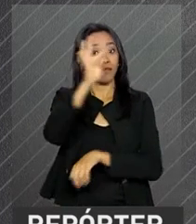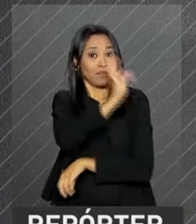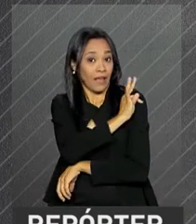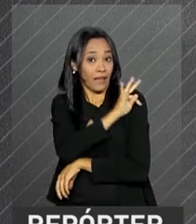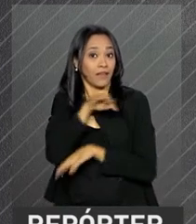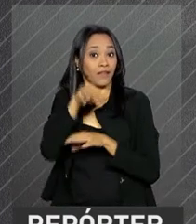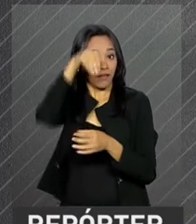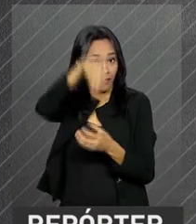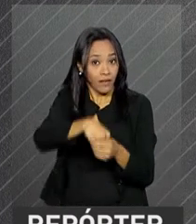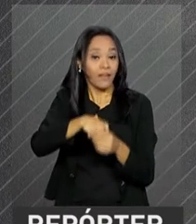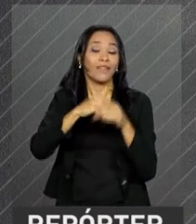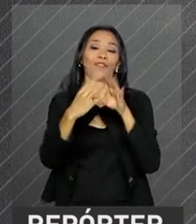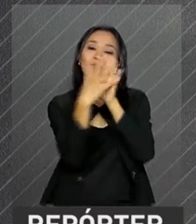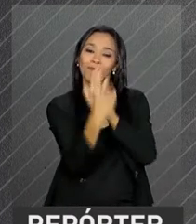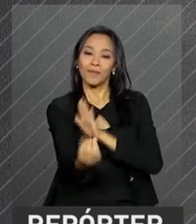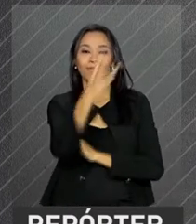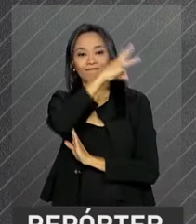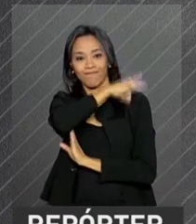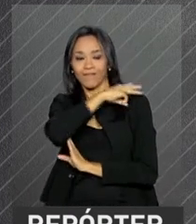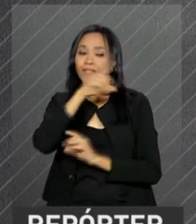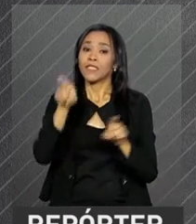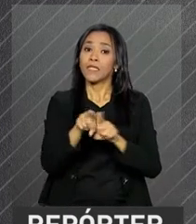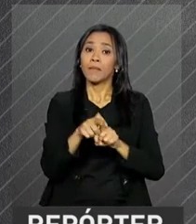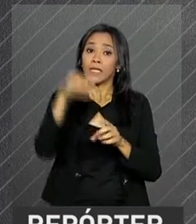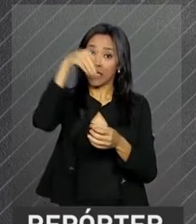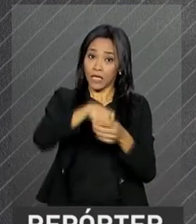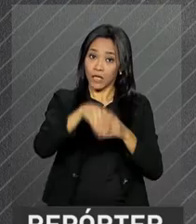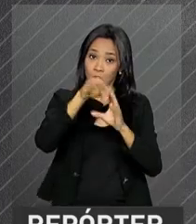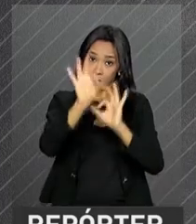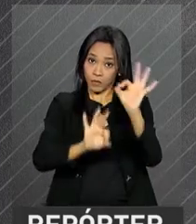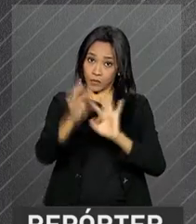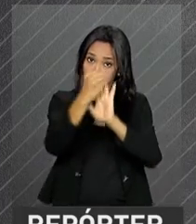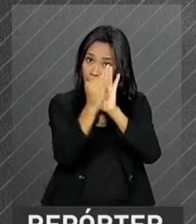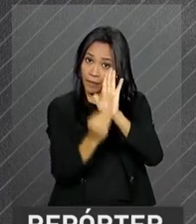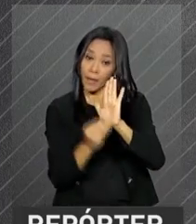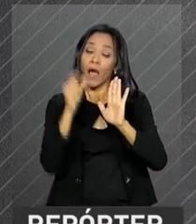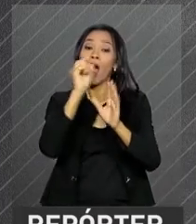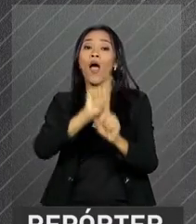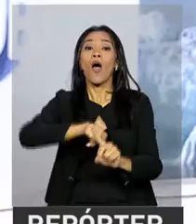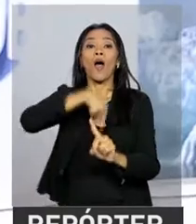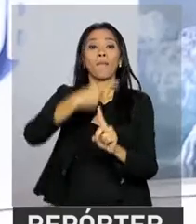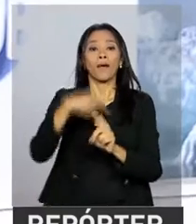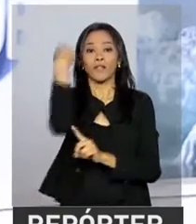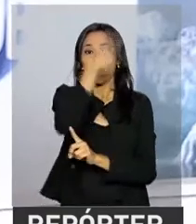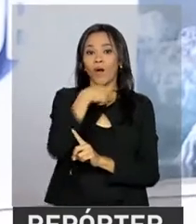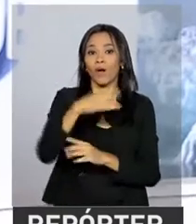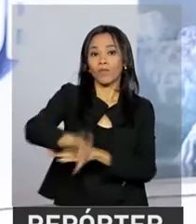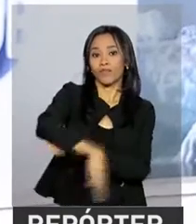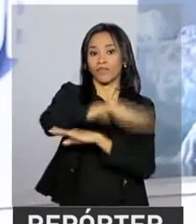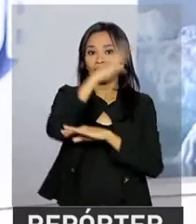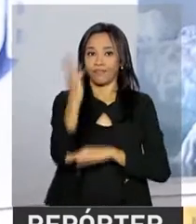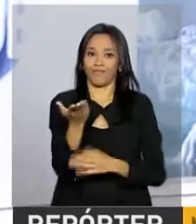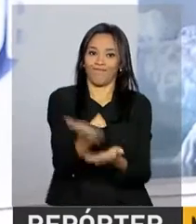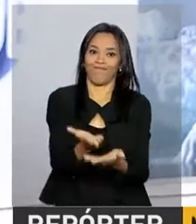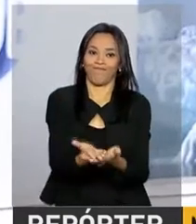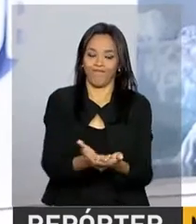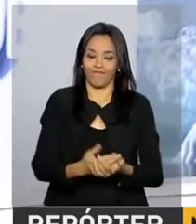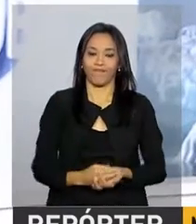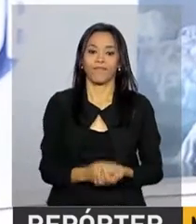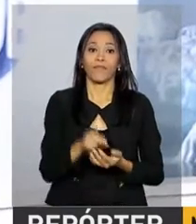grade do ensino médio o texto também prevê aumentar as escolas em tempo integral os alunos vão poder escolher